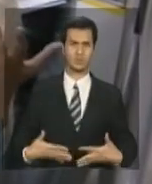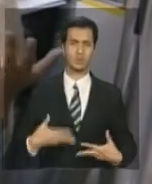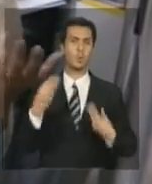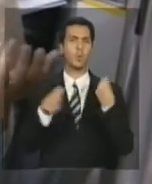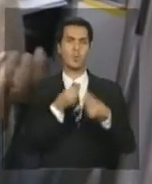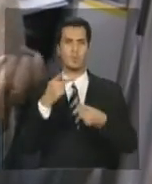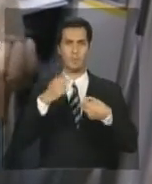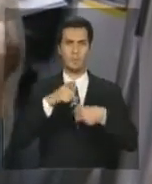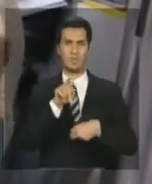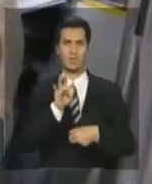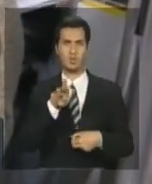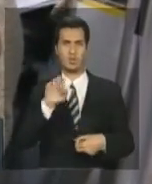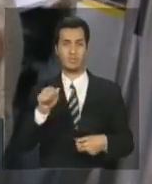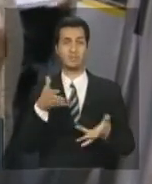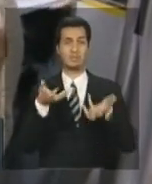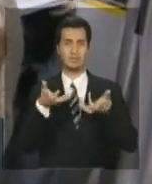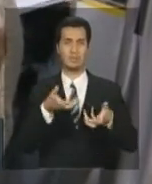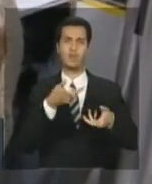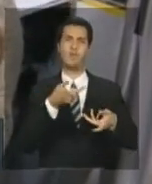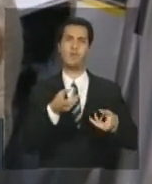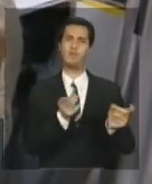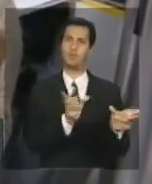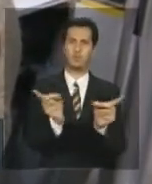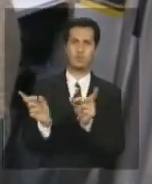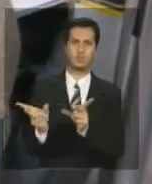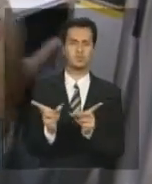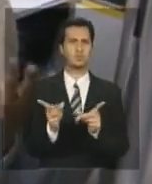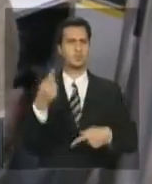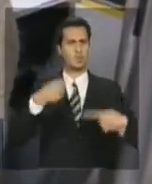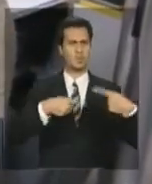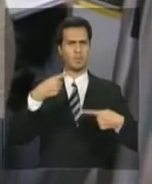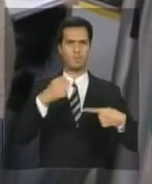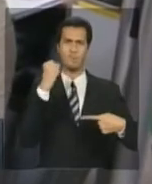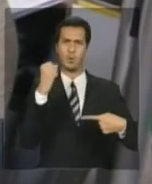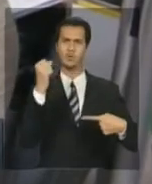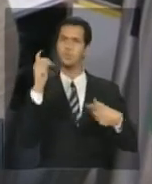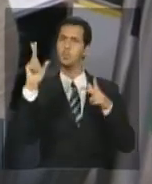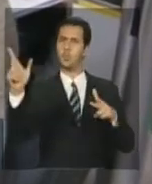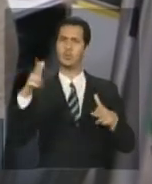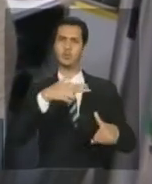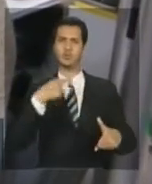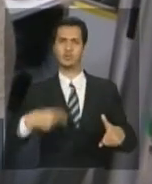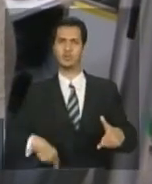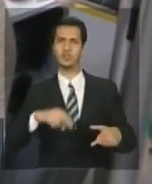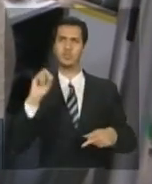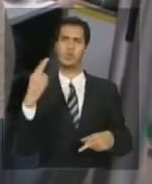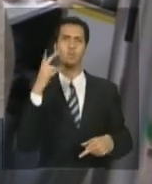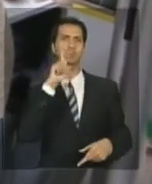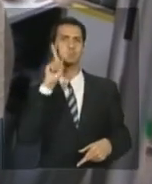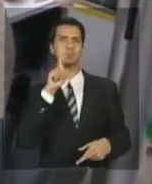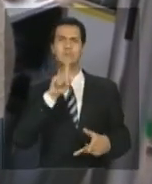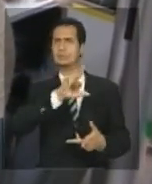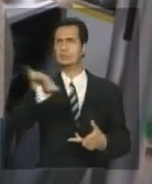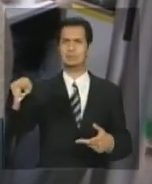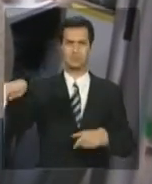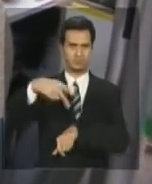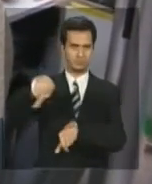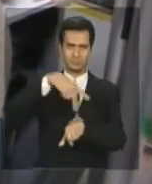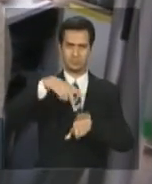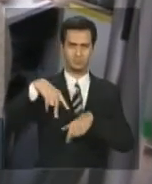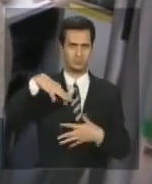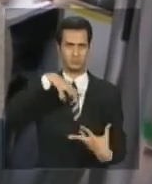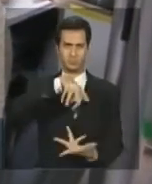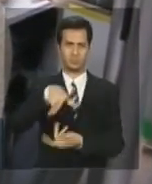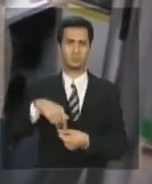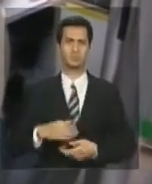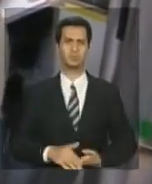tornar os fornecedores brasileiros tão competitivos quanto os estrangeiros, como os chineses, por exemplo, ou, enfim, qualquer outra nacionalidade na